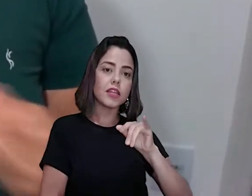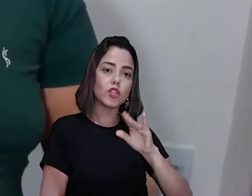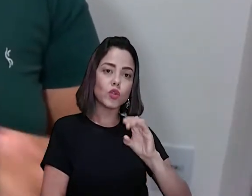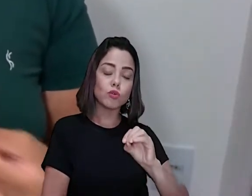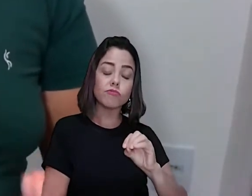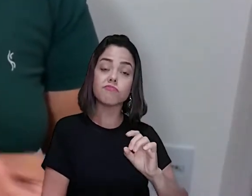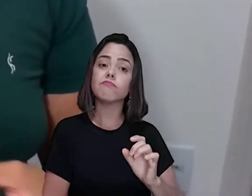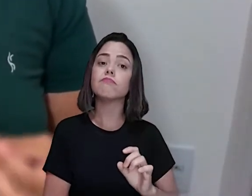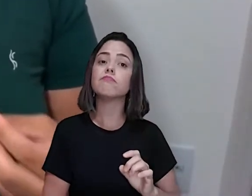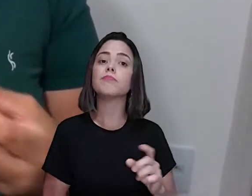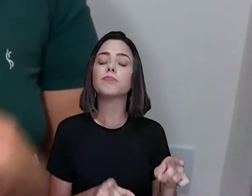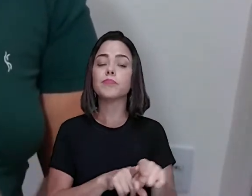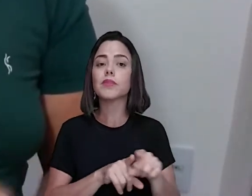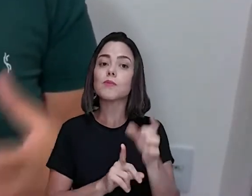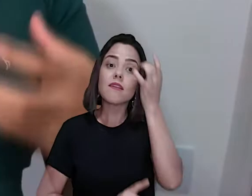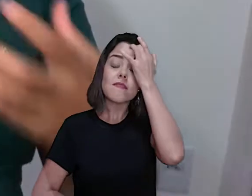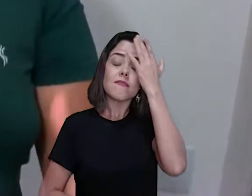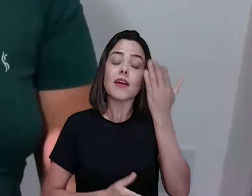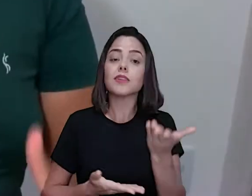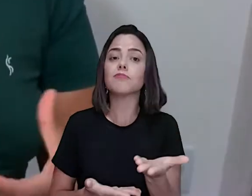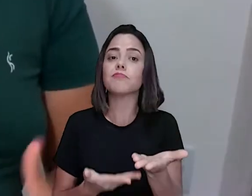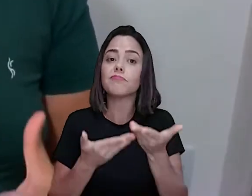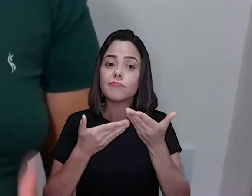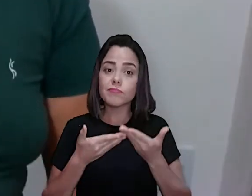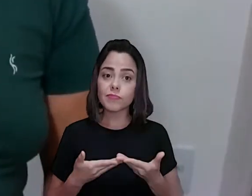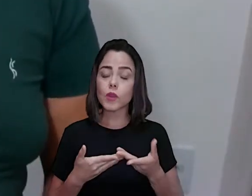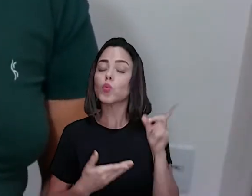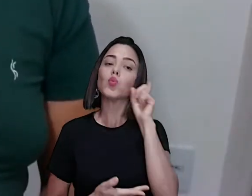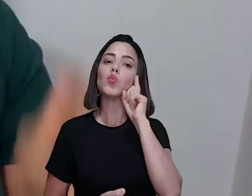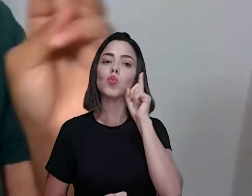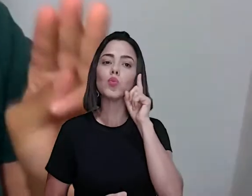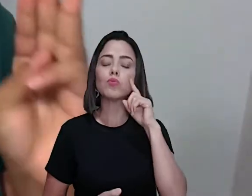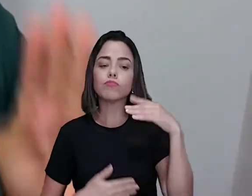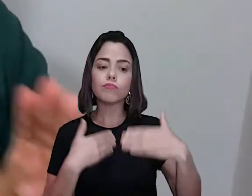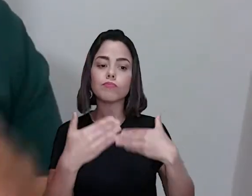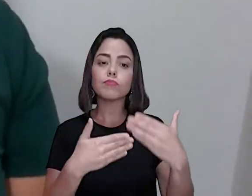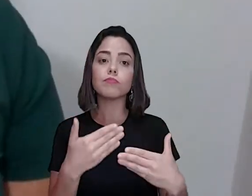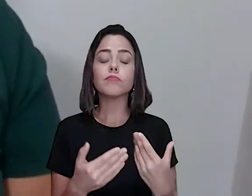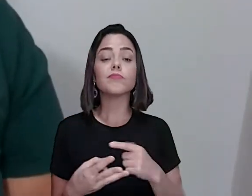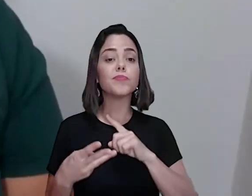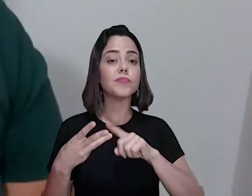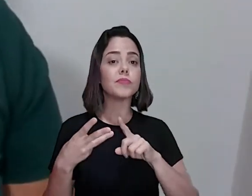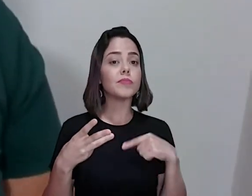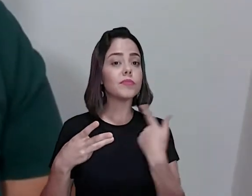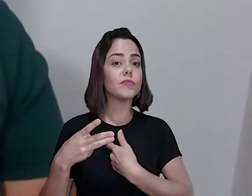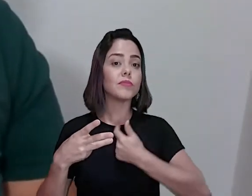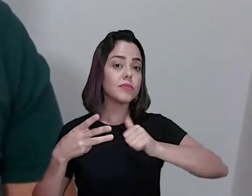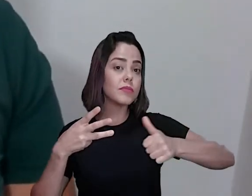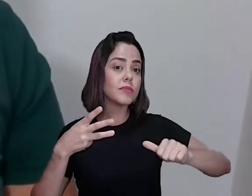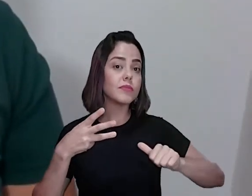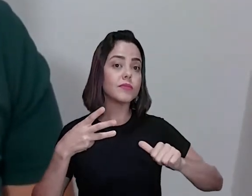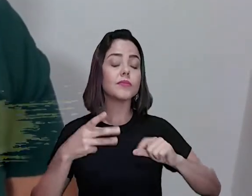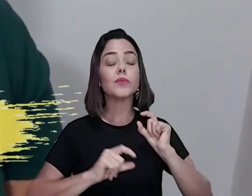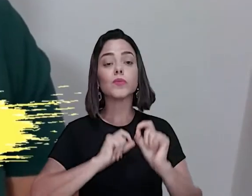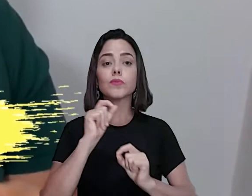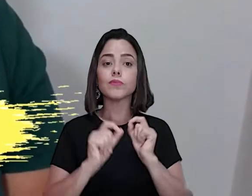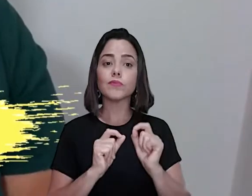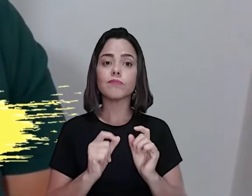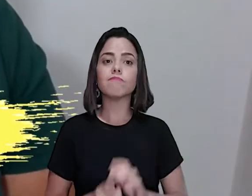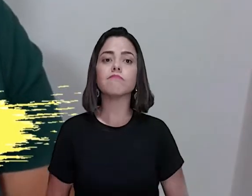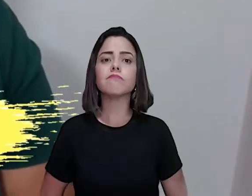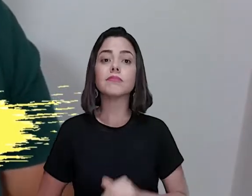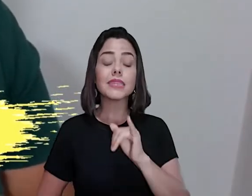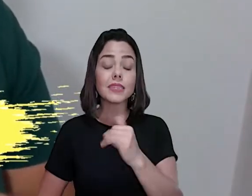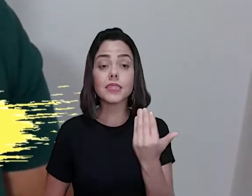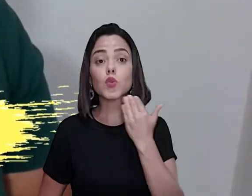quão facilitadas elas precisam ser para você no seu dia a dia. A terceira coisa que a gente precisa avaliar também é se